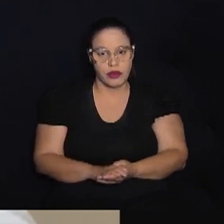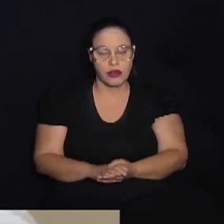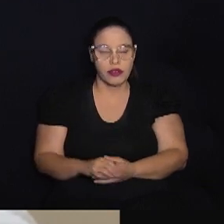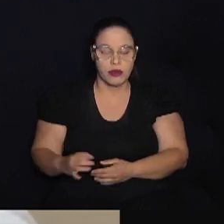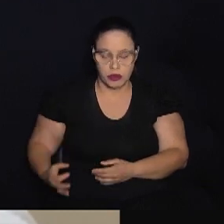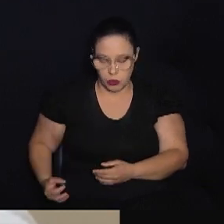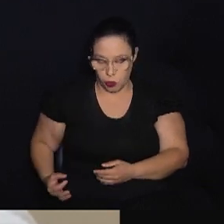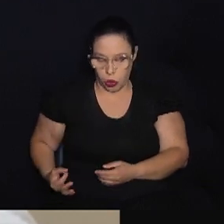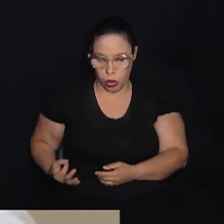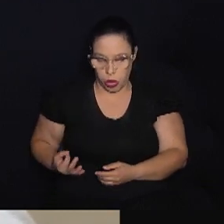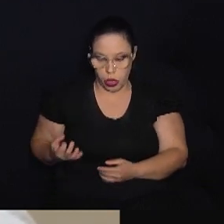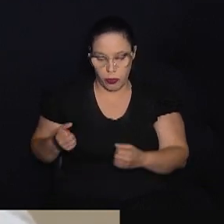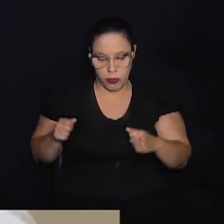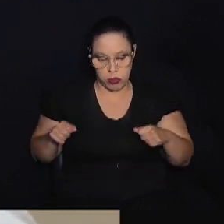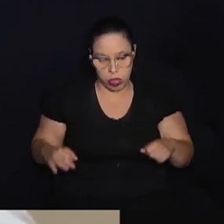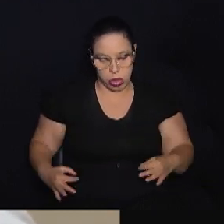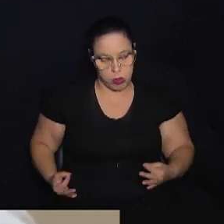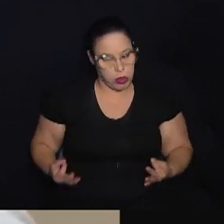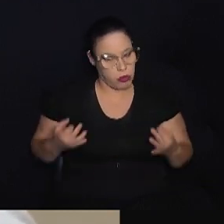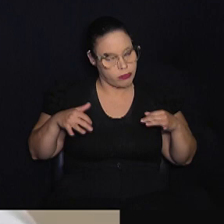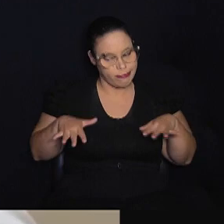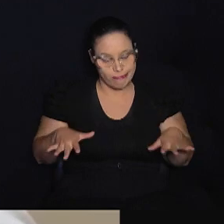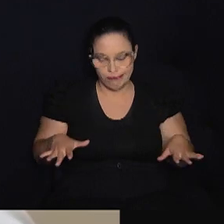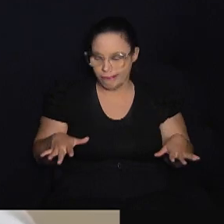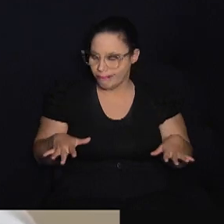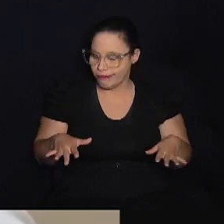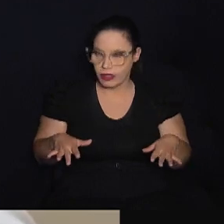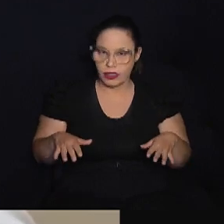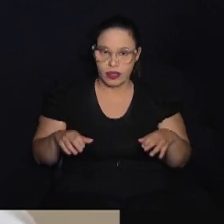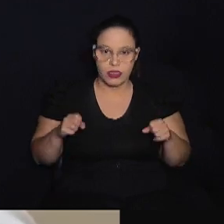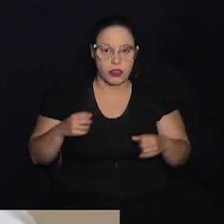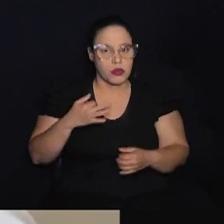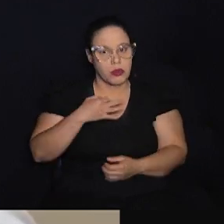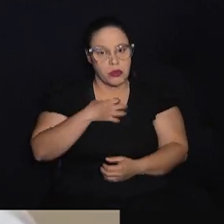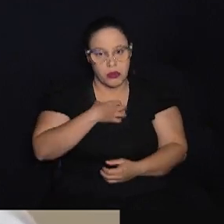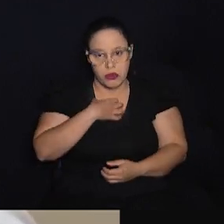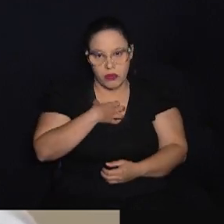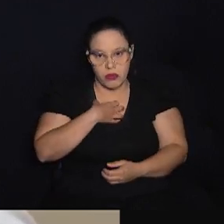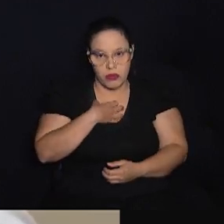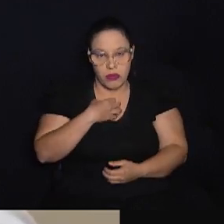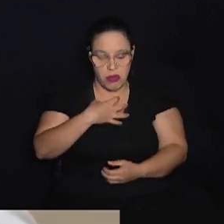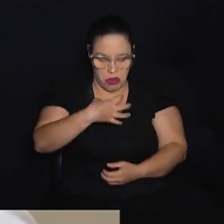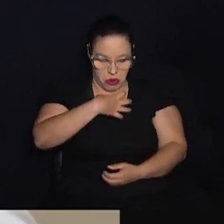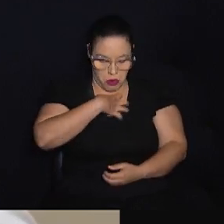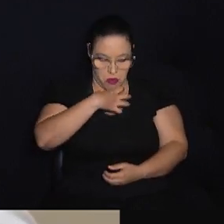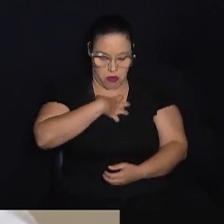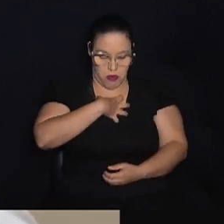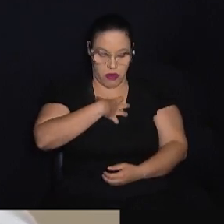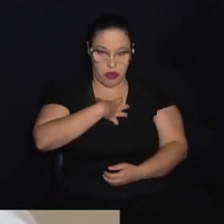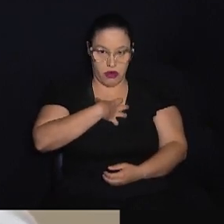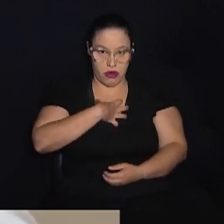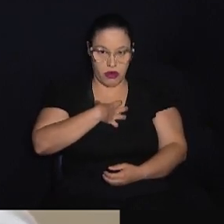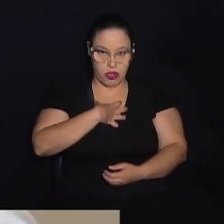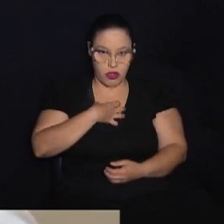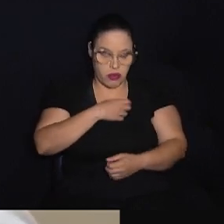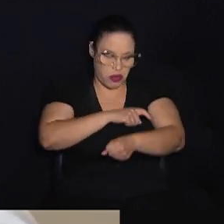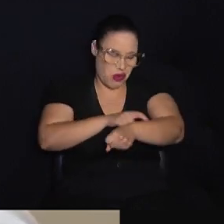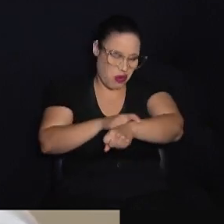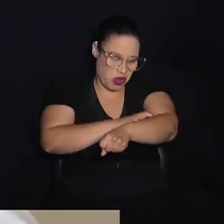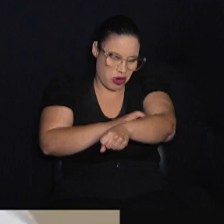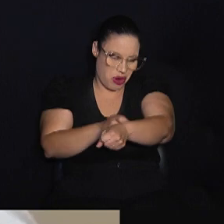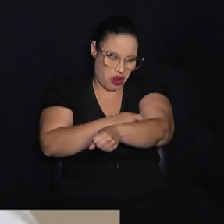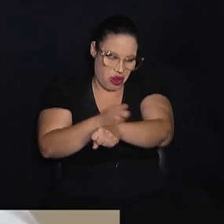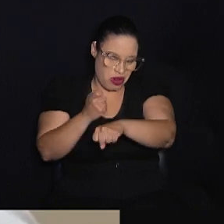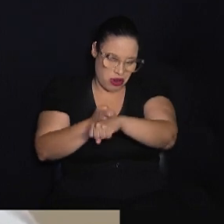metastático, aí aonde tiver a metástase, você pode ter um sintoma. Por exemplo, se estiver no pulmão, estiver nos ossos,